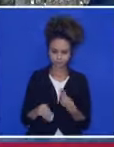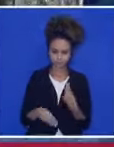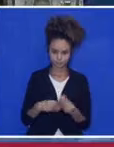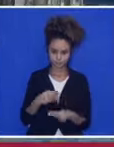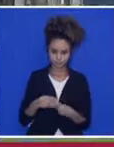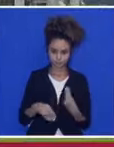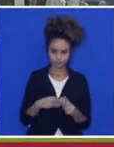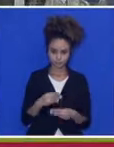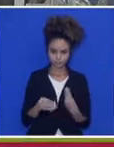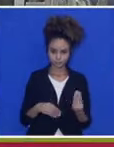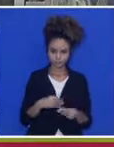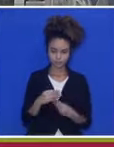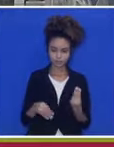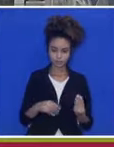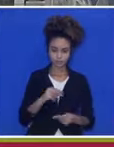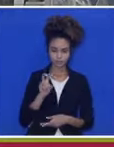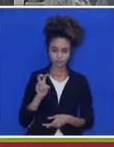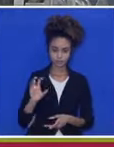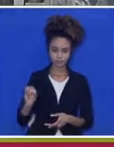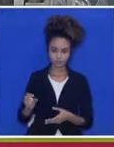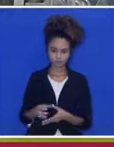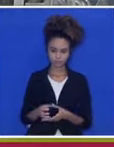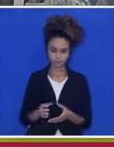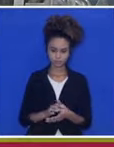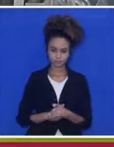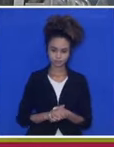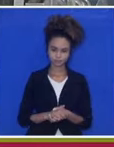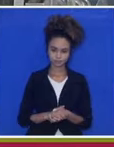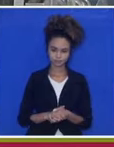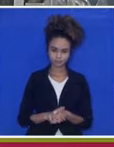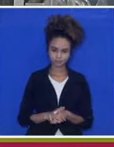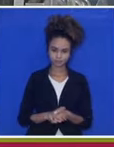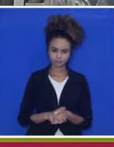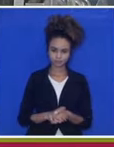recarregado, embaralhando 50 bolas numeradas de 0 a 50.